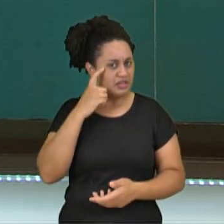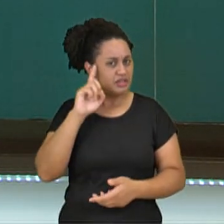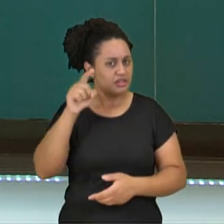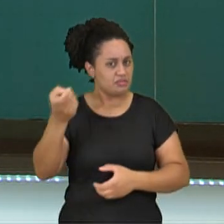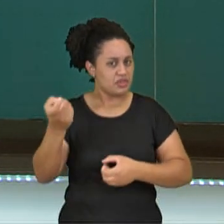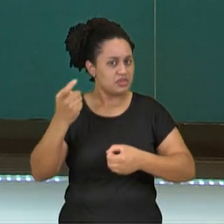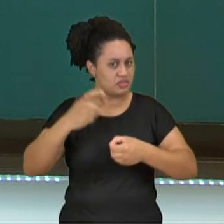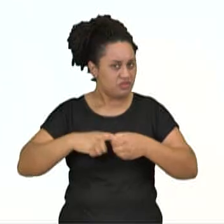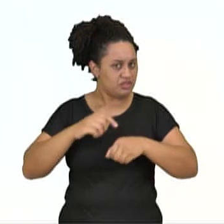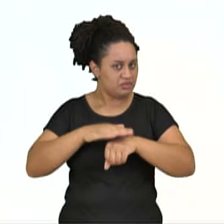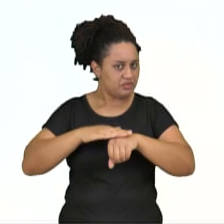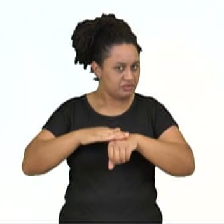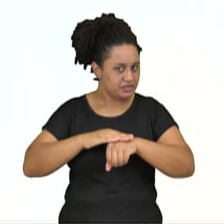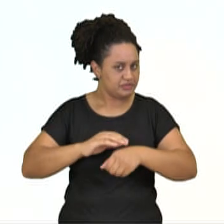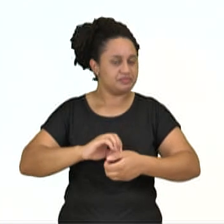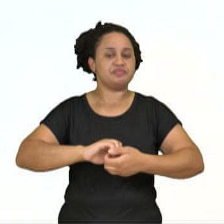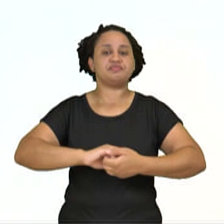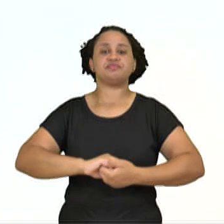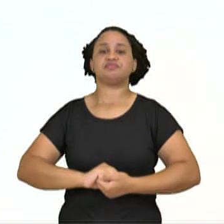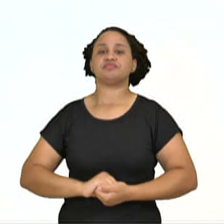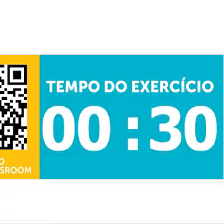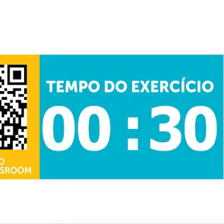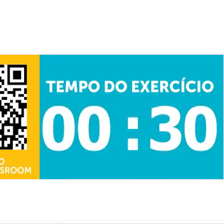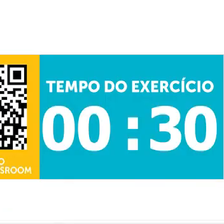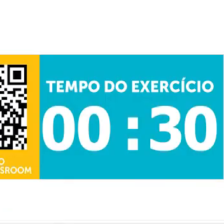para a gente conversar sobre isso.